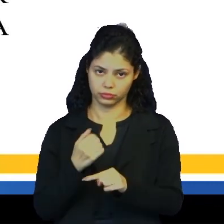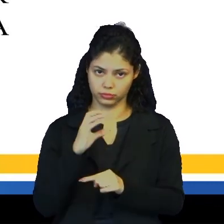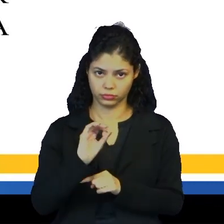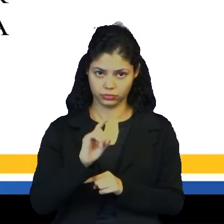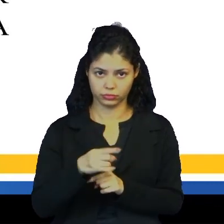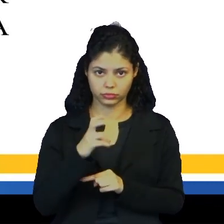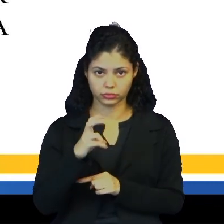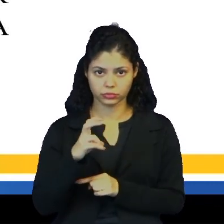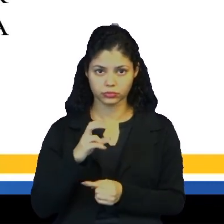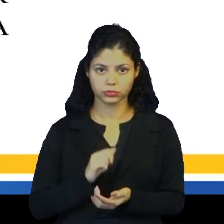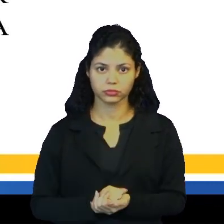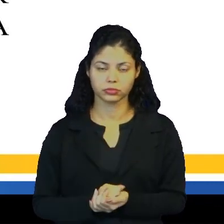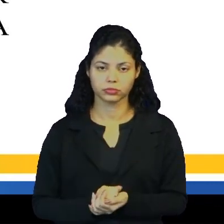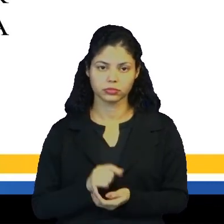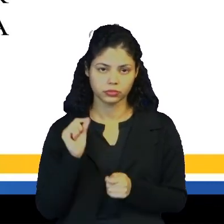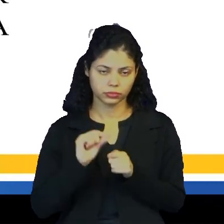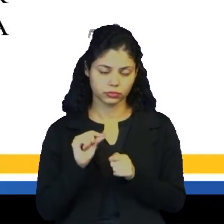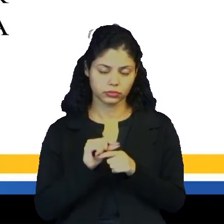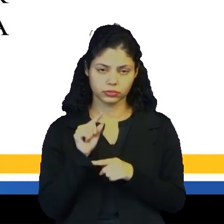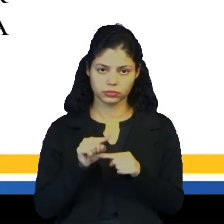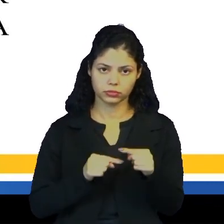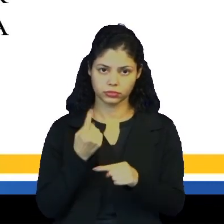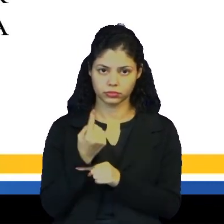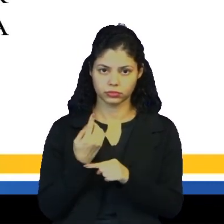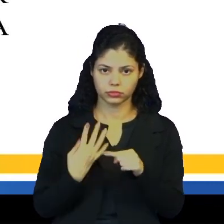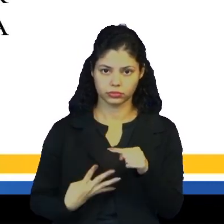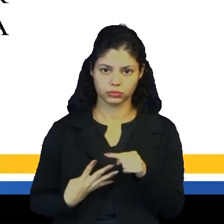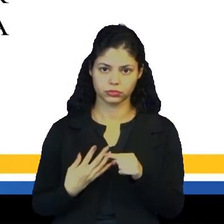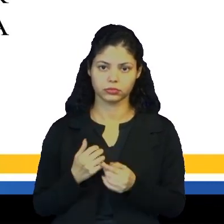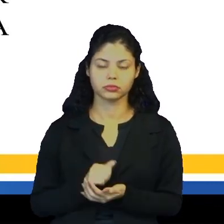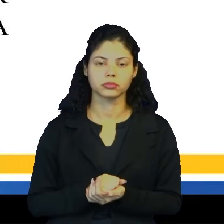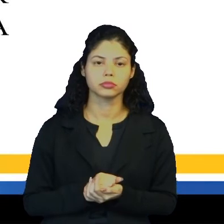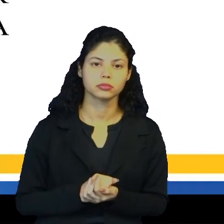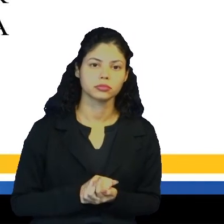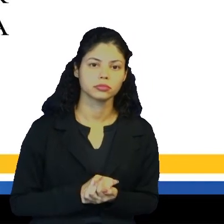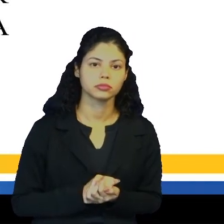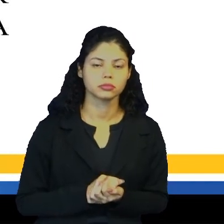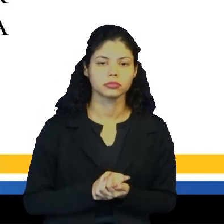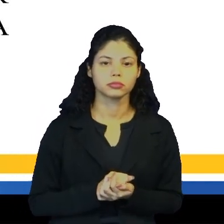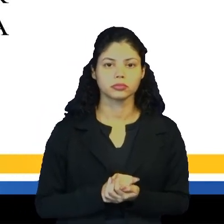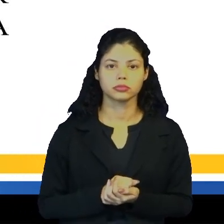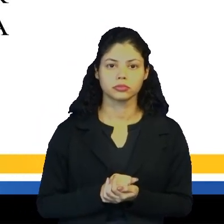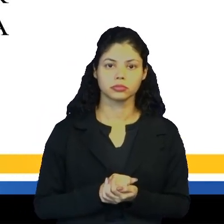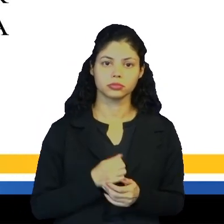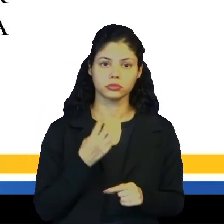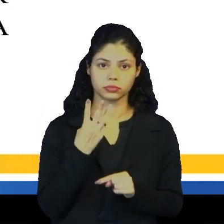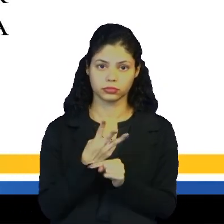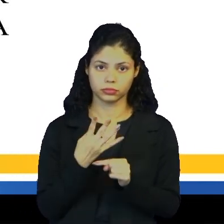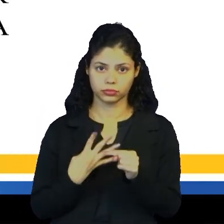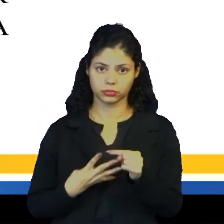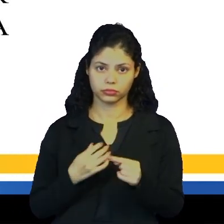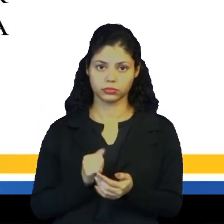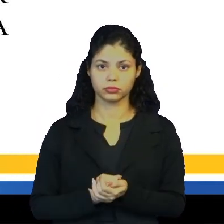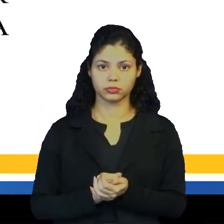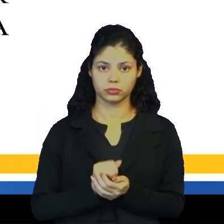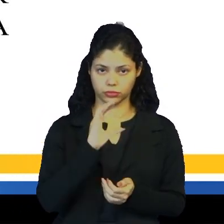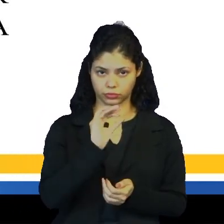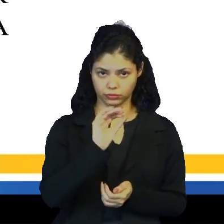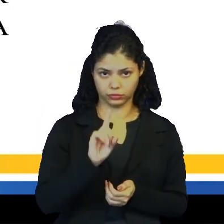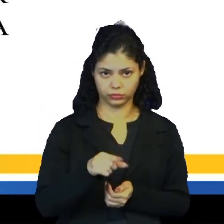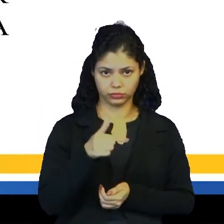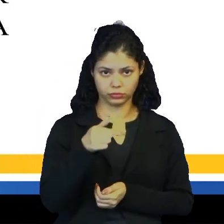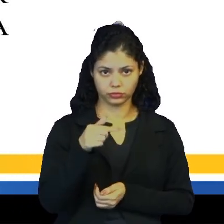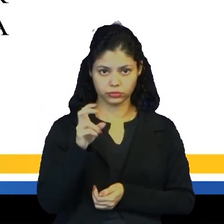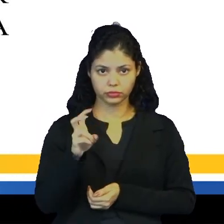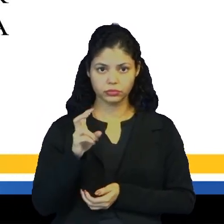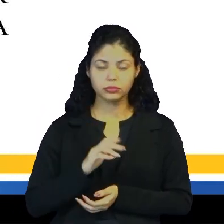verdade, é 0,25, se você fizer a divisão de 1 por 4. Silvia foi 3/4, então eu fiz a divisão